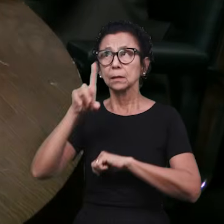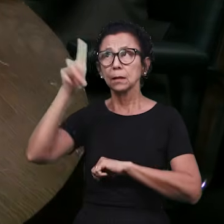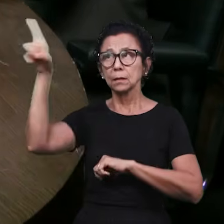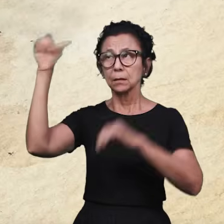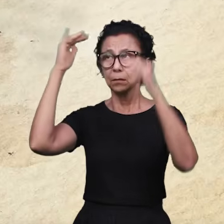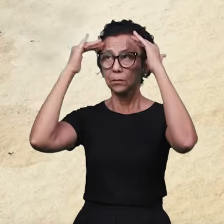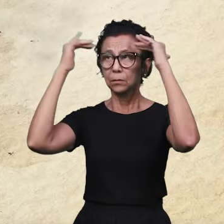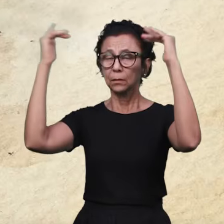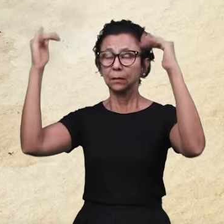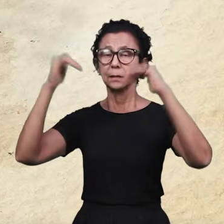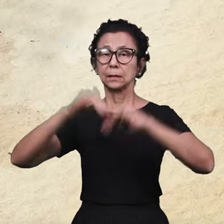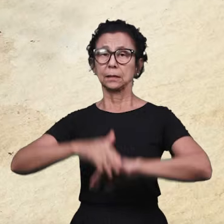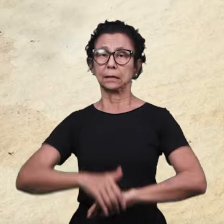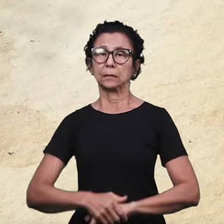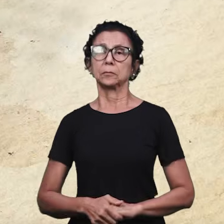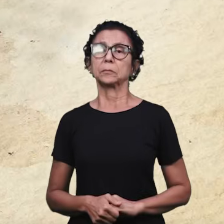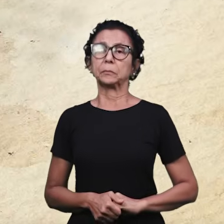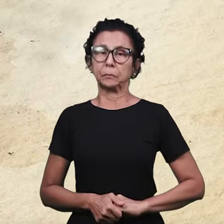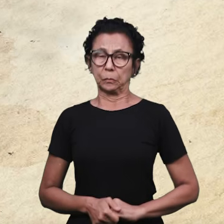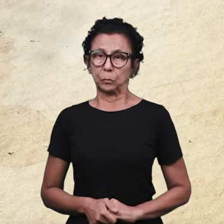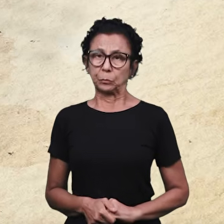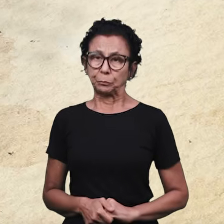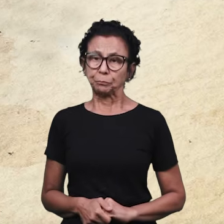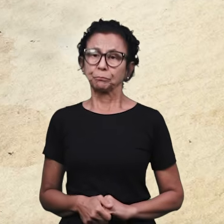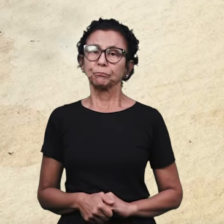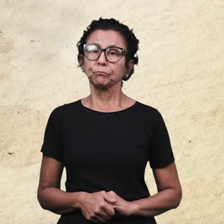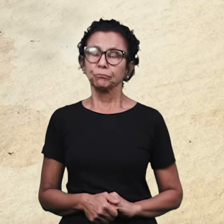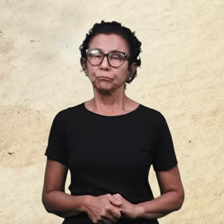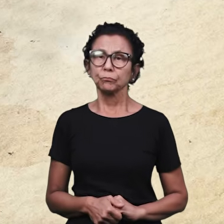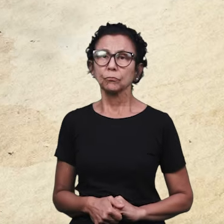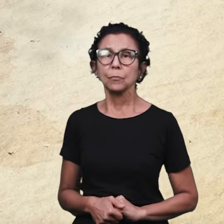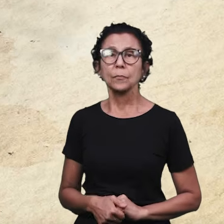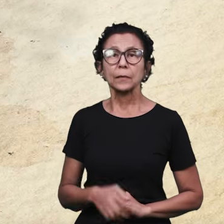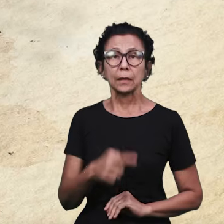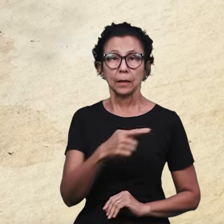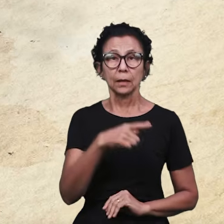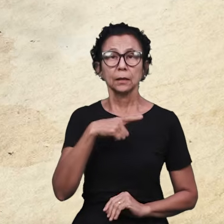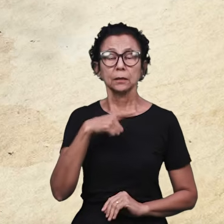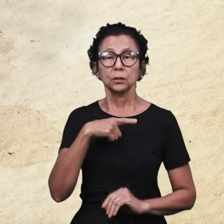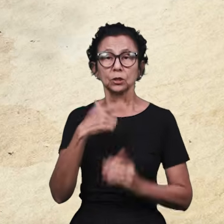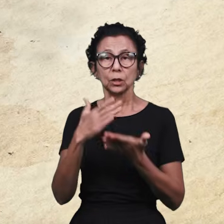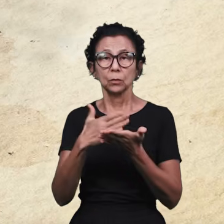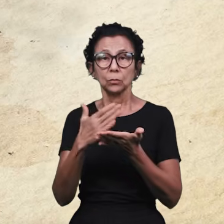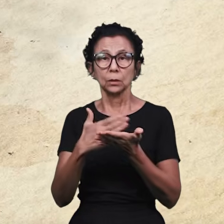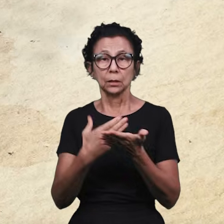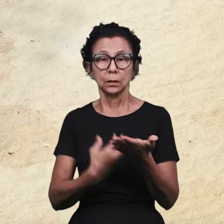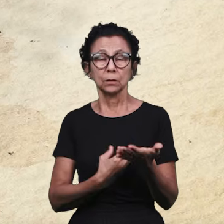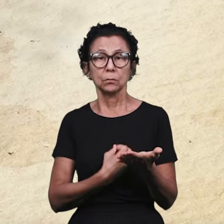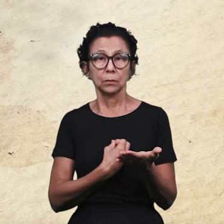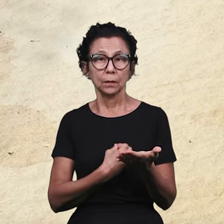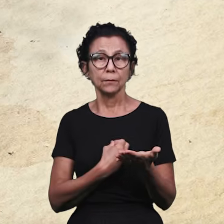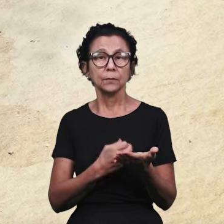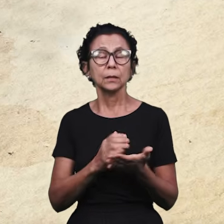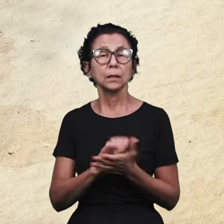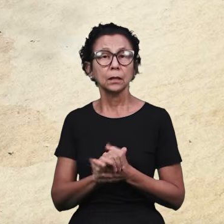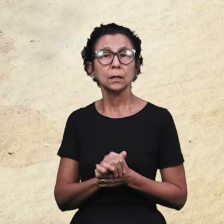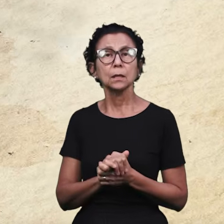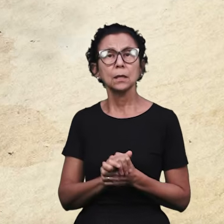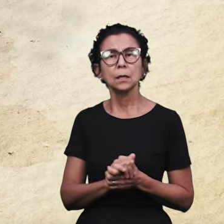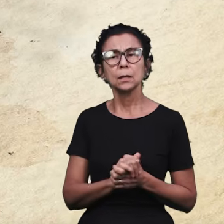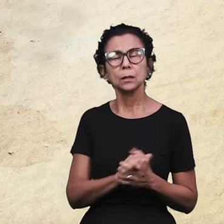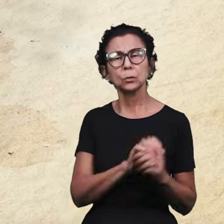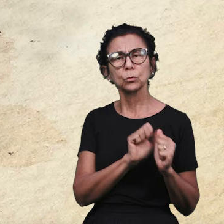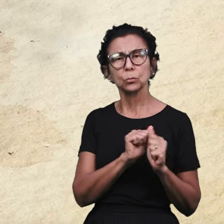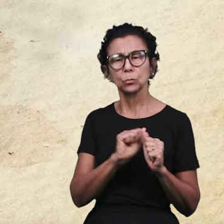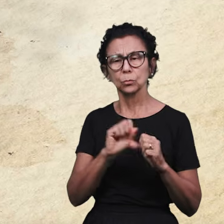assim: E ensinaram em Judá e tinham consigo o livro da lei do Senhor, e rodearam todas as cidades de